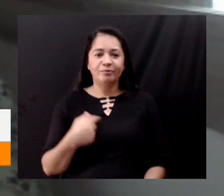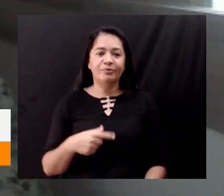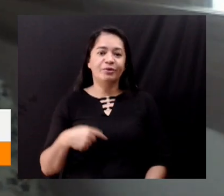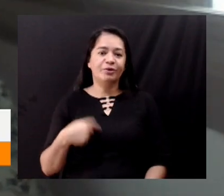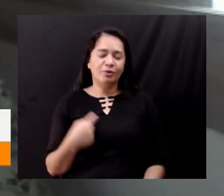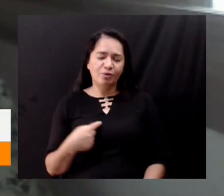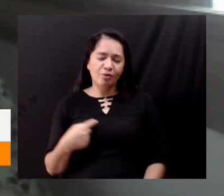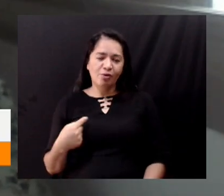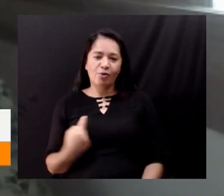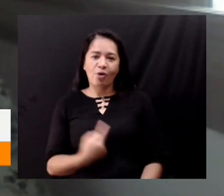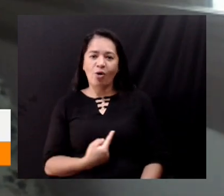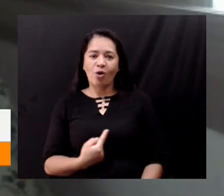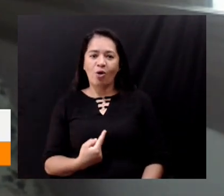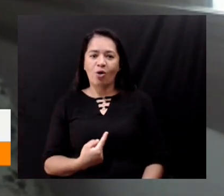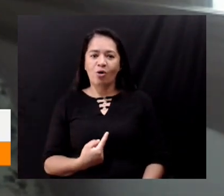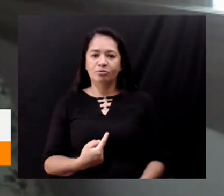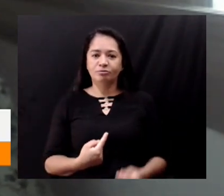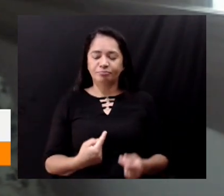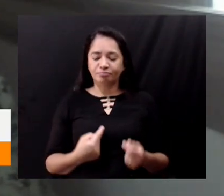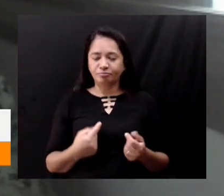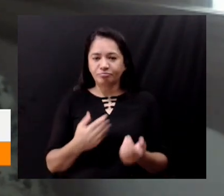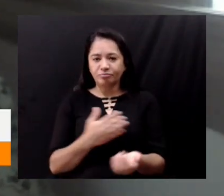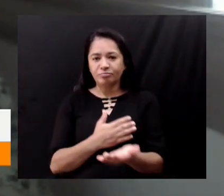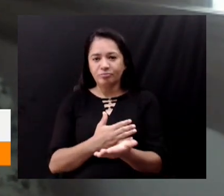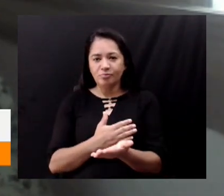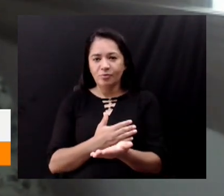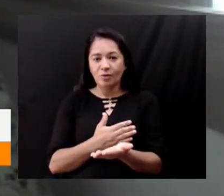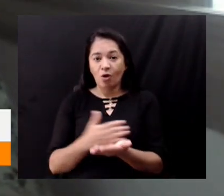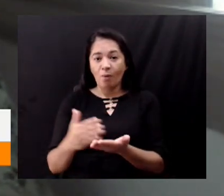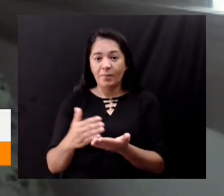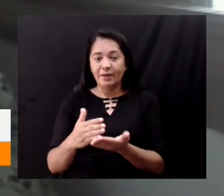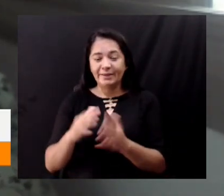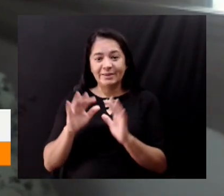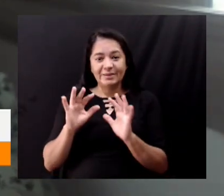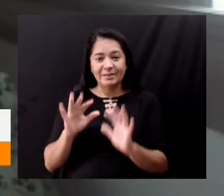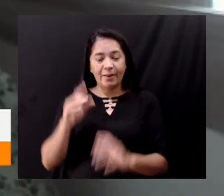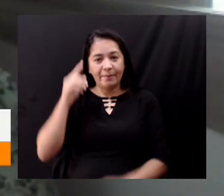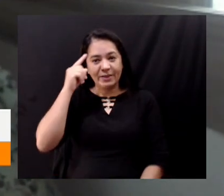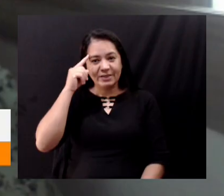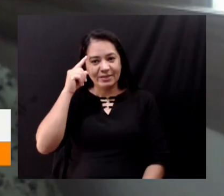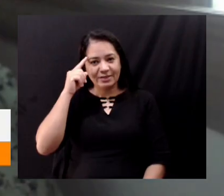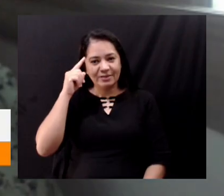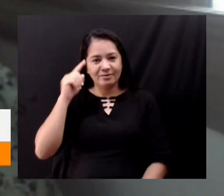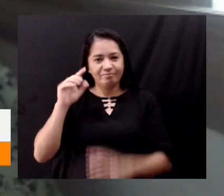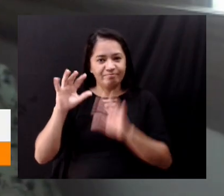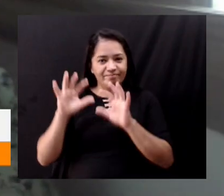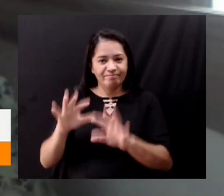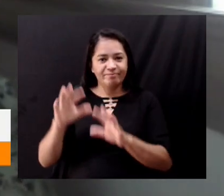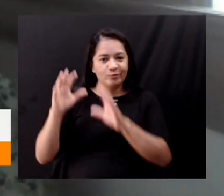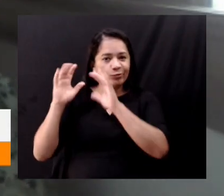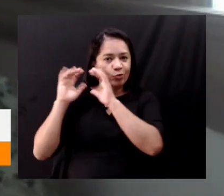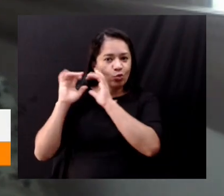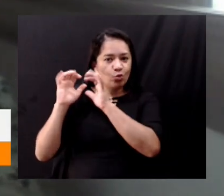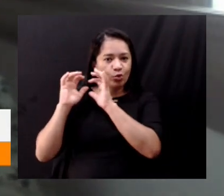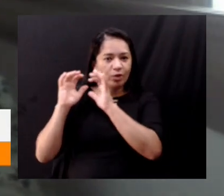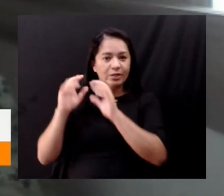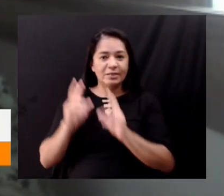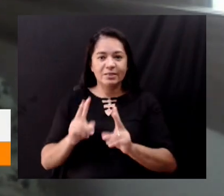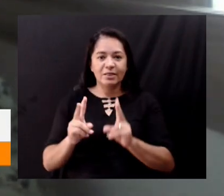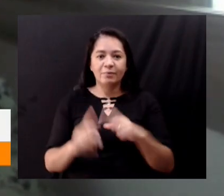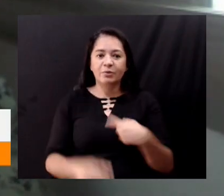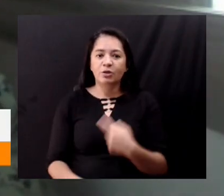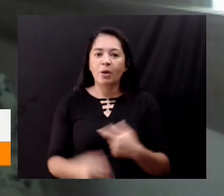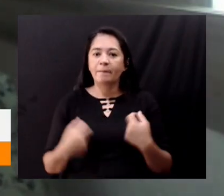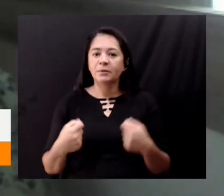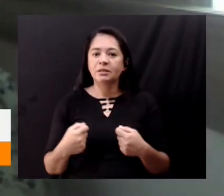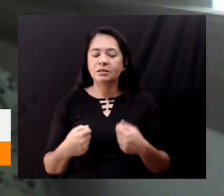esse condicionamento do nosso cérebro, sempre que a gente precisar lidar com alguma frustração, o